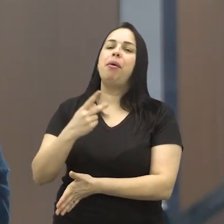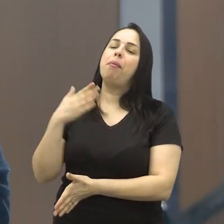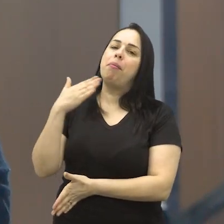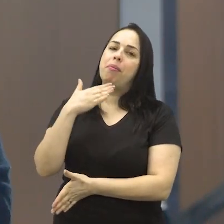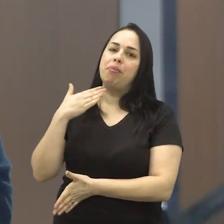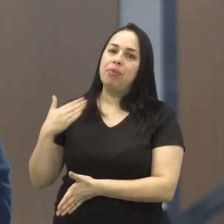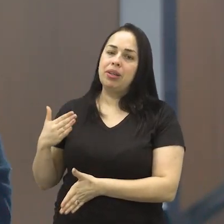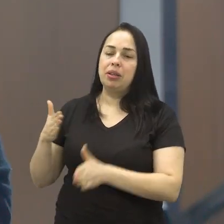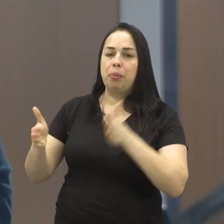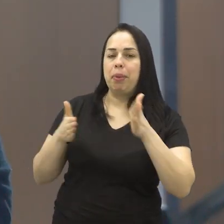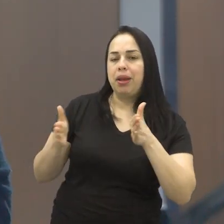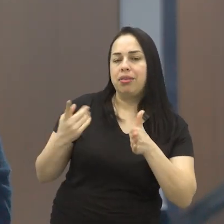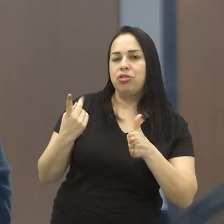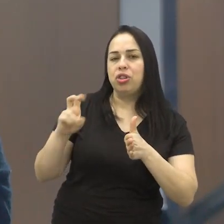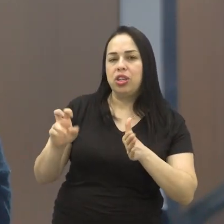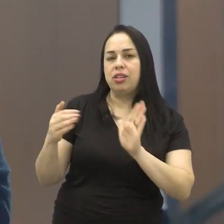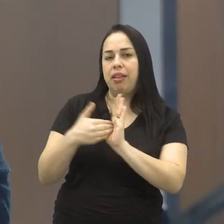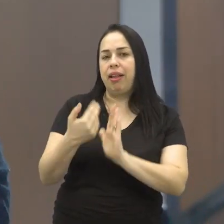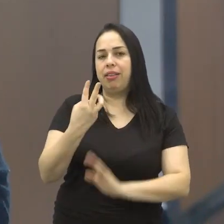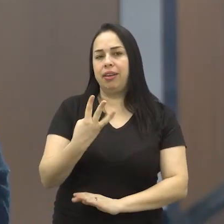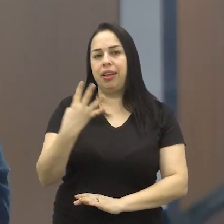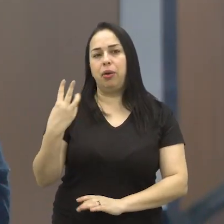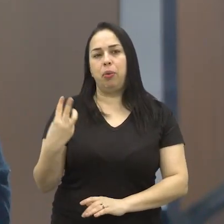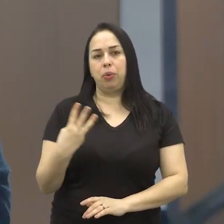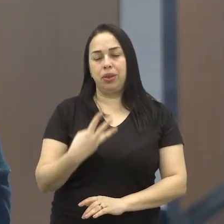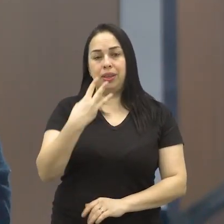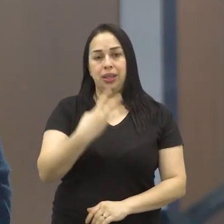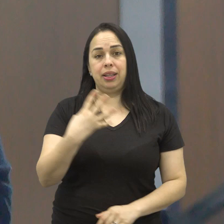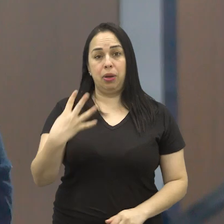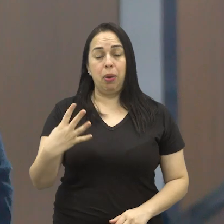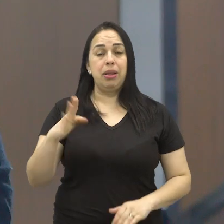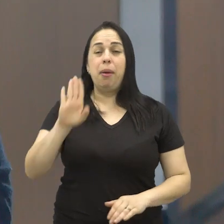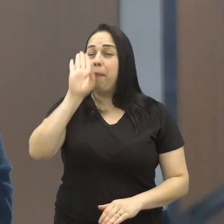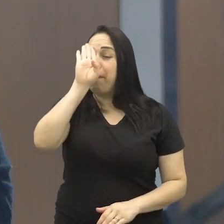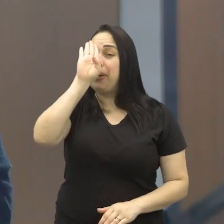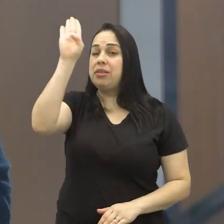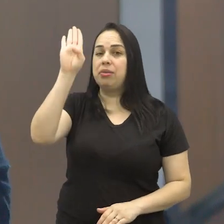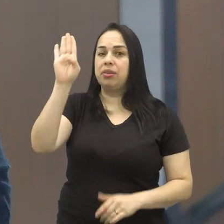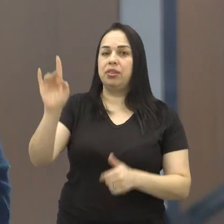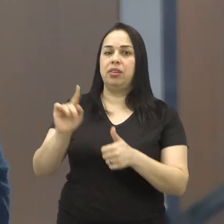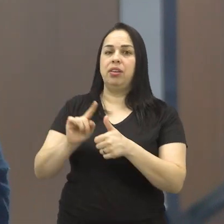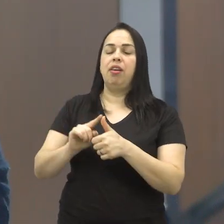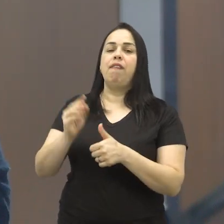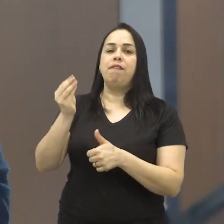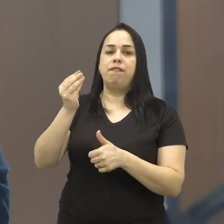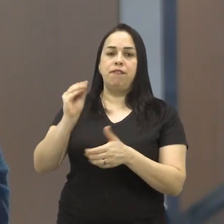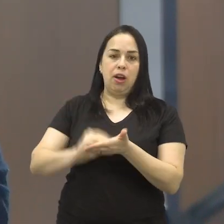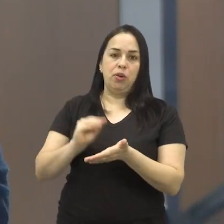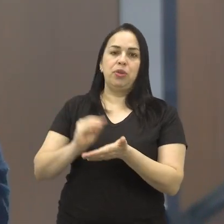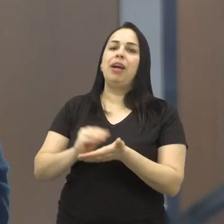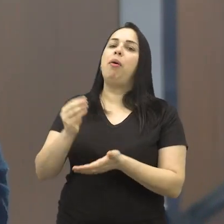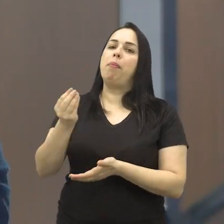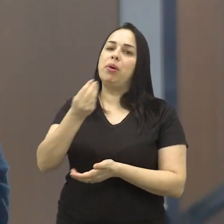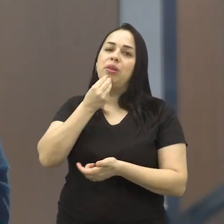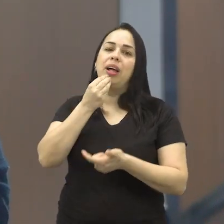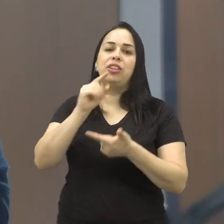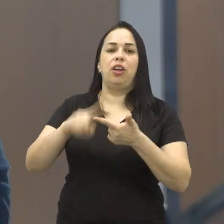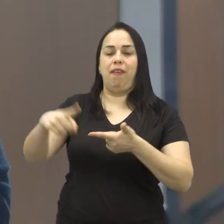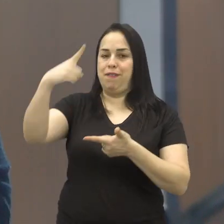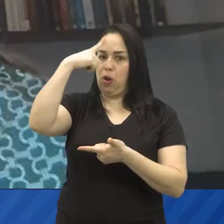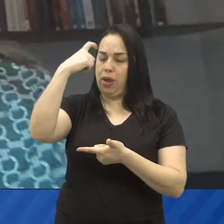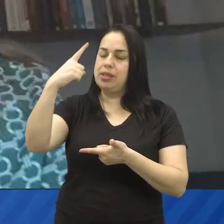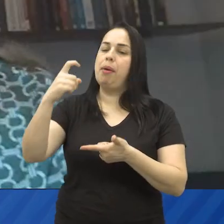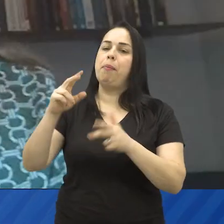entre eles ocorre na faixa de 15 a 34 anos. As principais causas são falta de oportunidades e